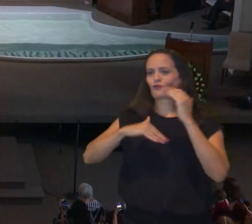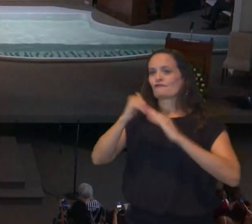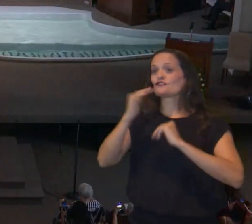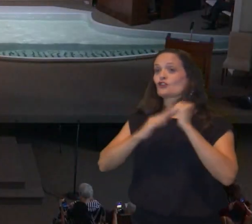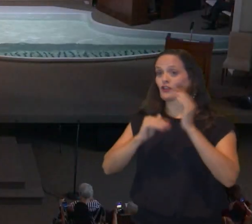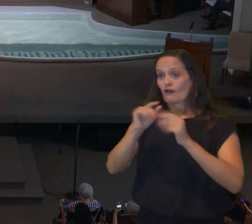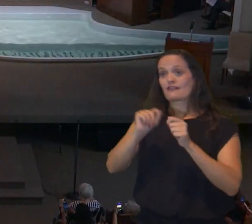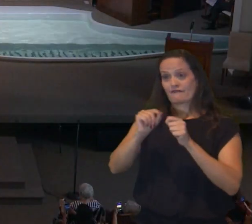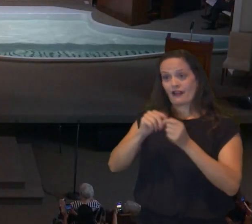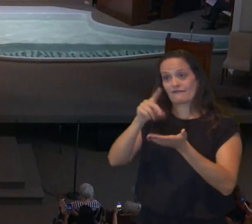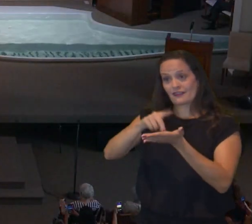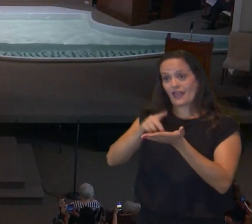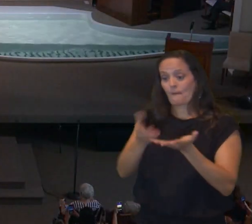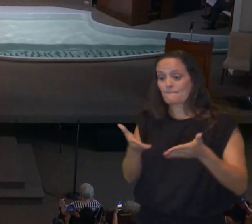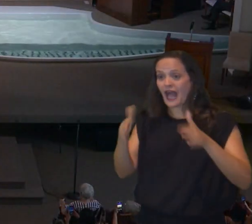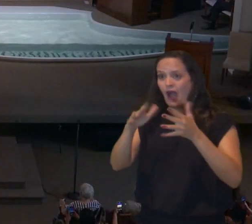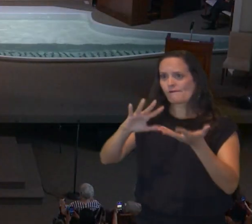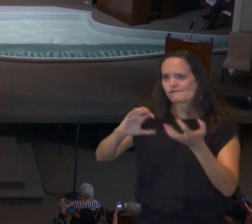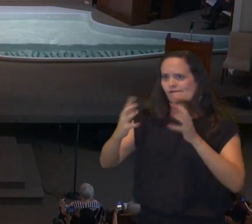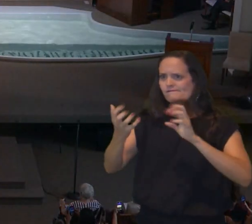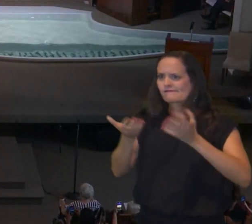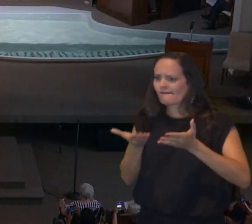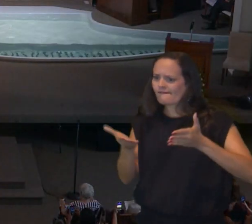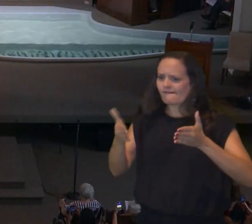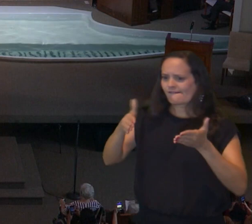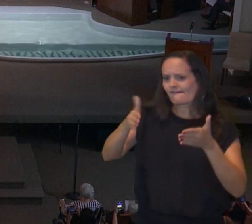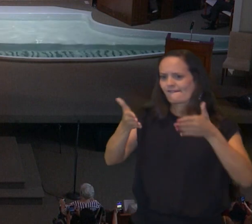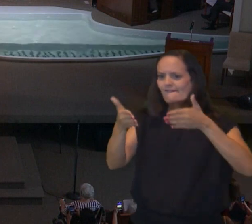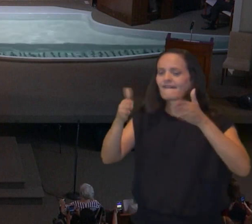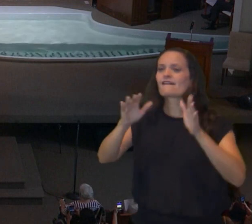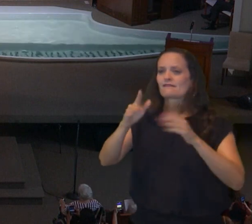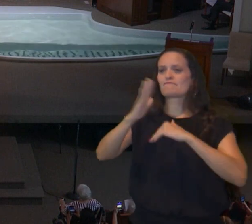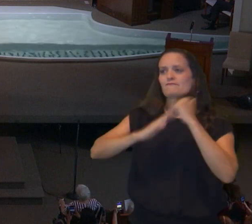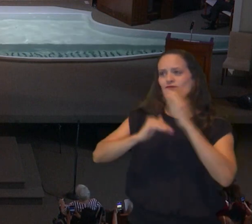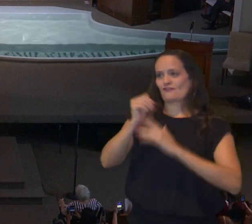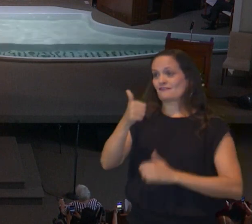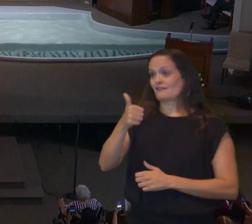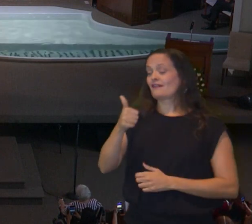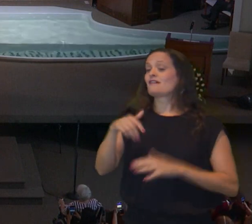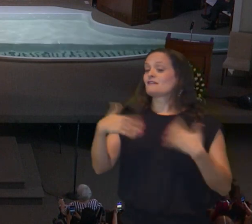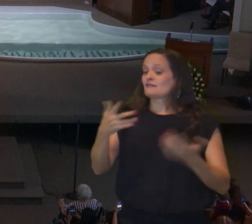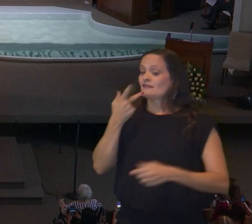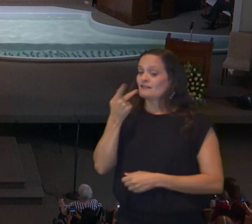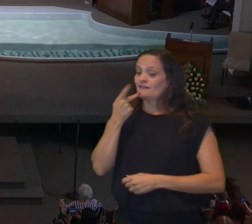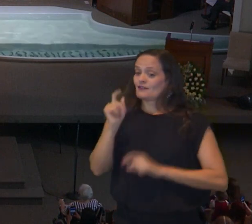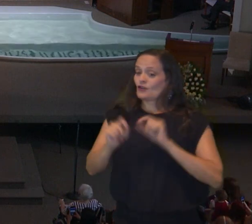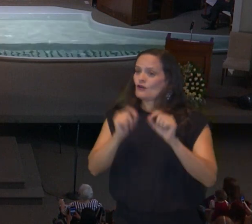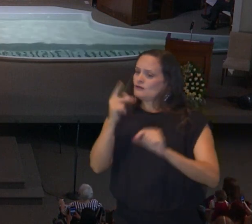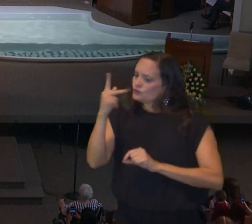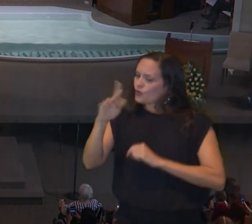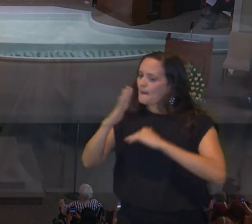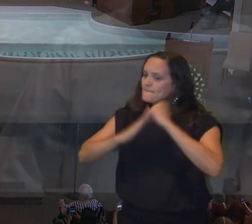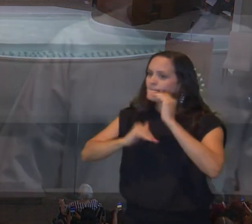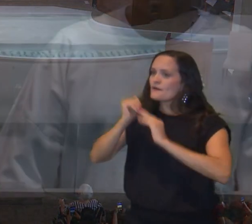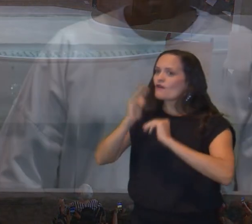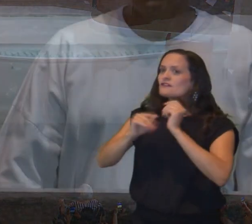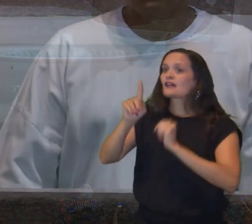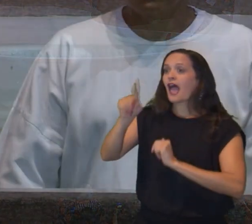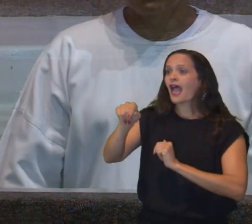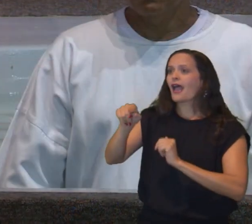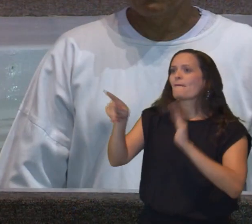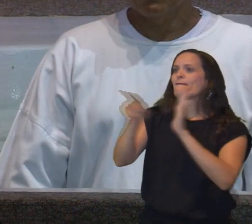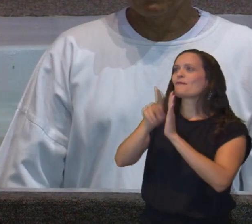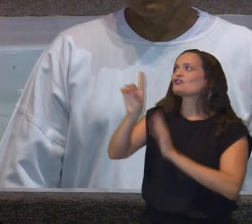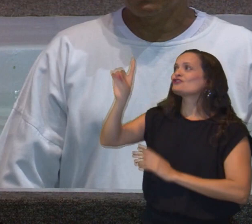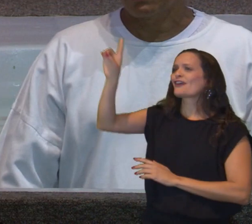altamente capaz, com belíssimas obras nesta área. E eu disse a ele: a sua profissão é a profissão de Deus. O